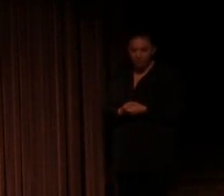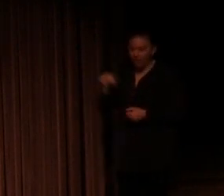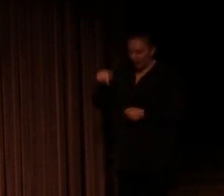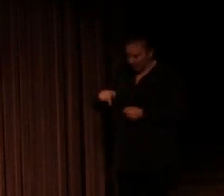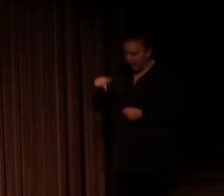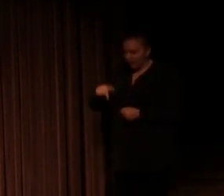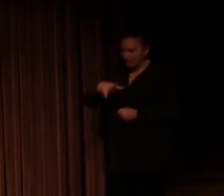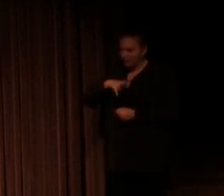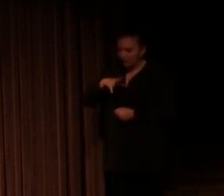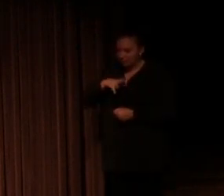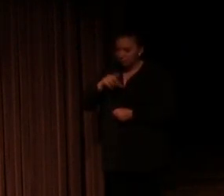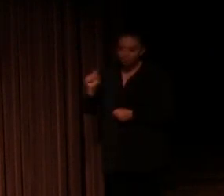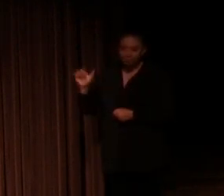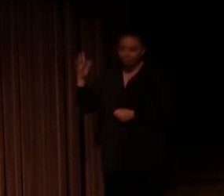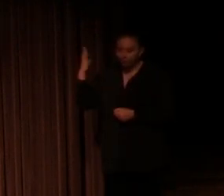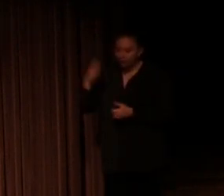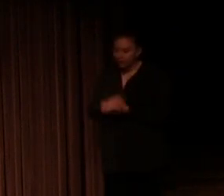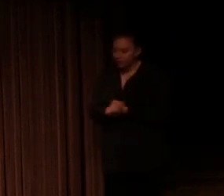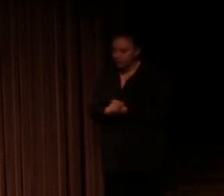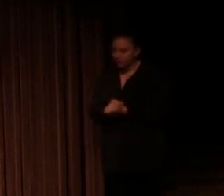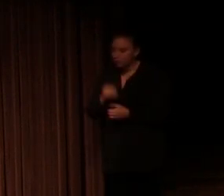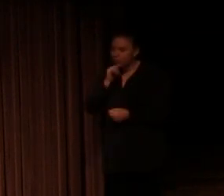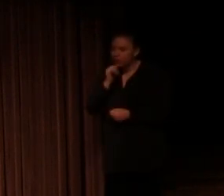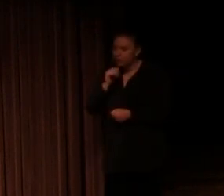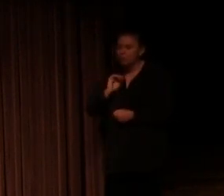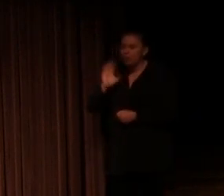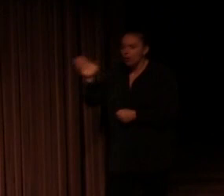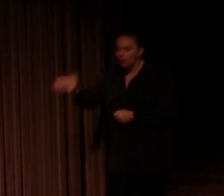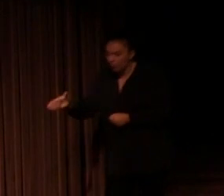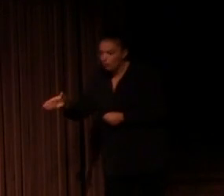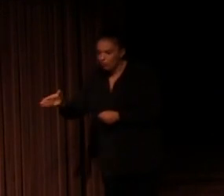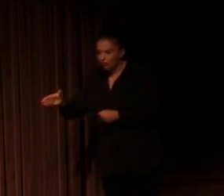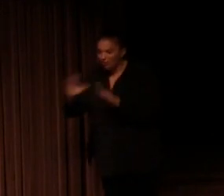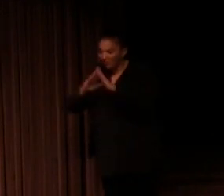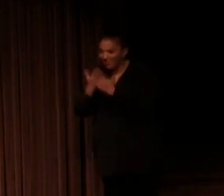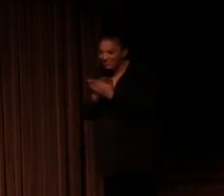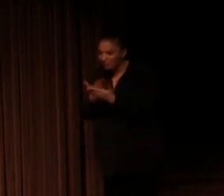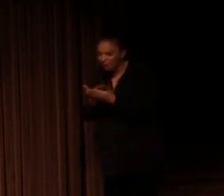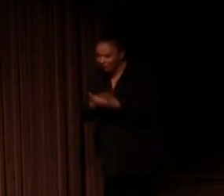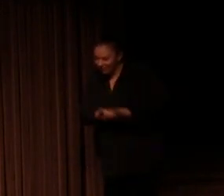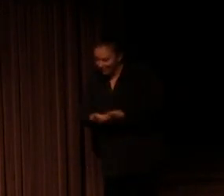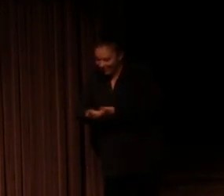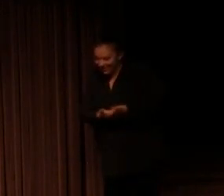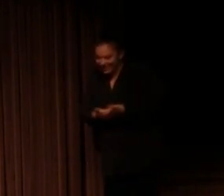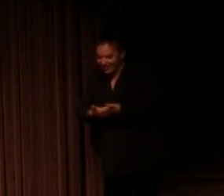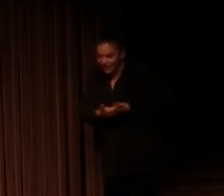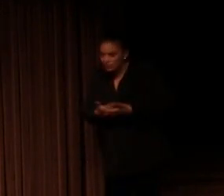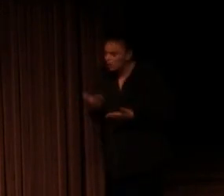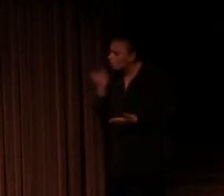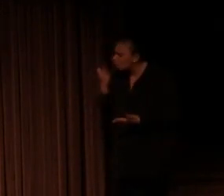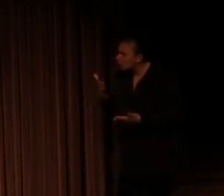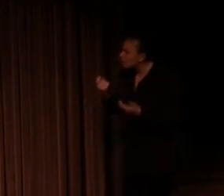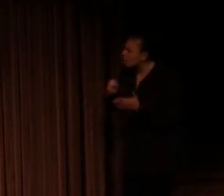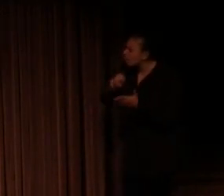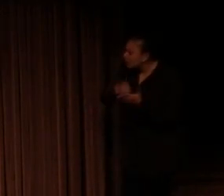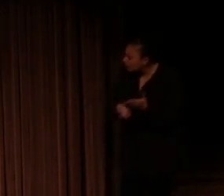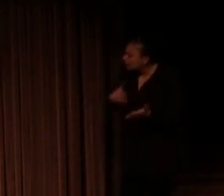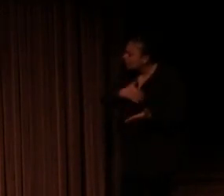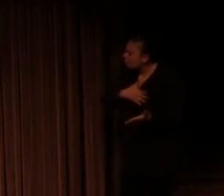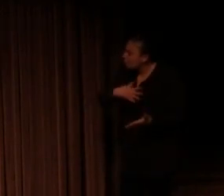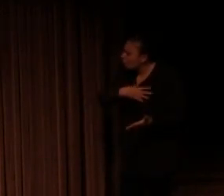situação eu bato na creche para pedir uma vaga para o meu filho ea creche disse pra mim que está